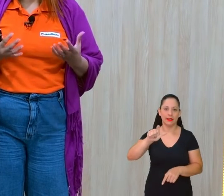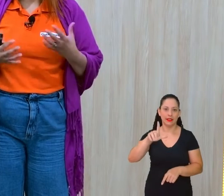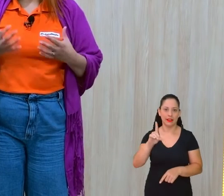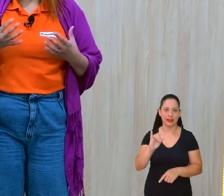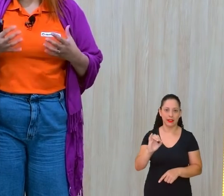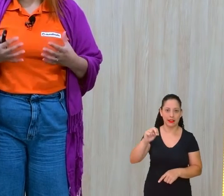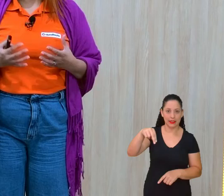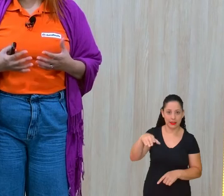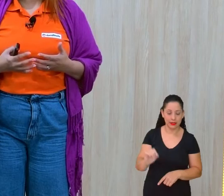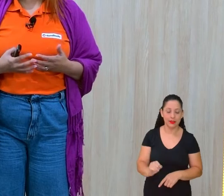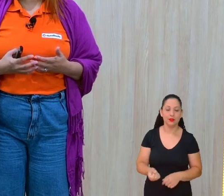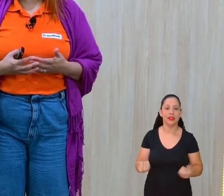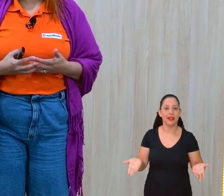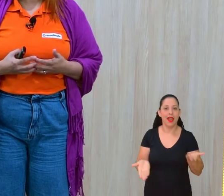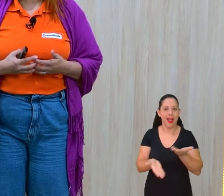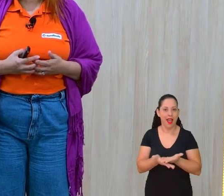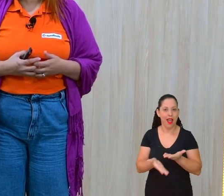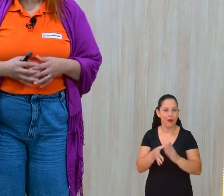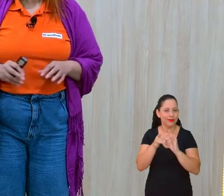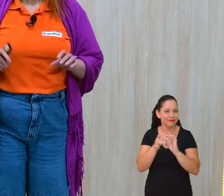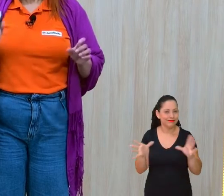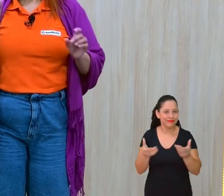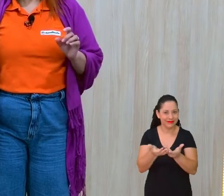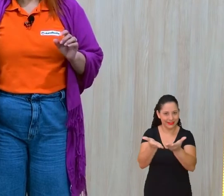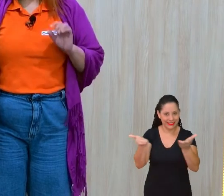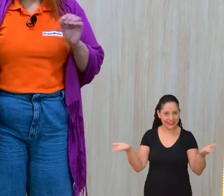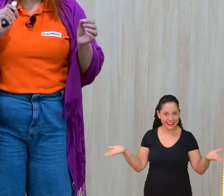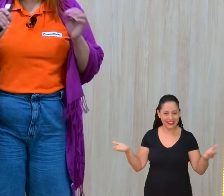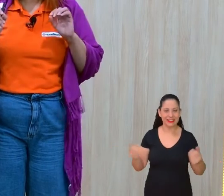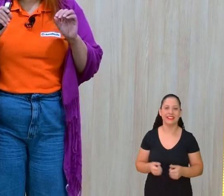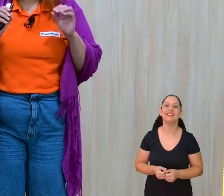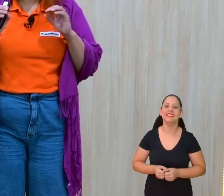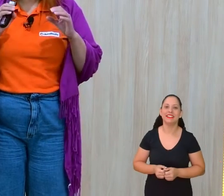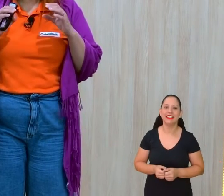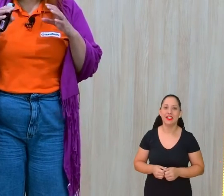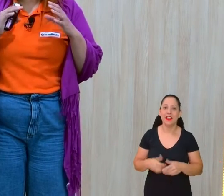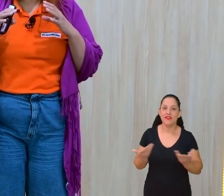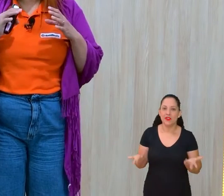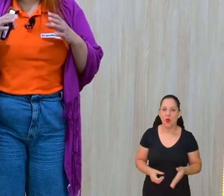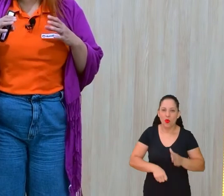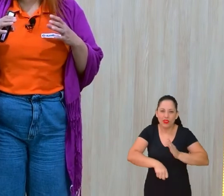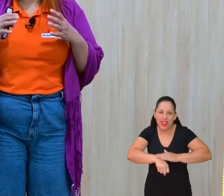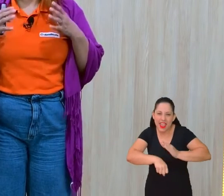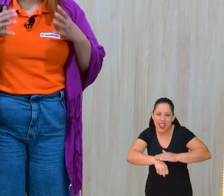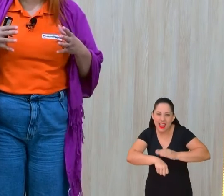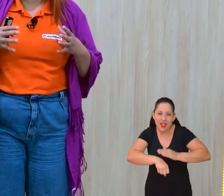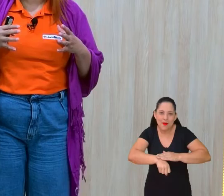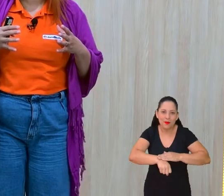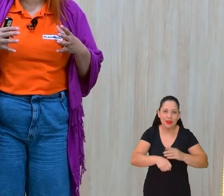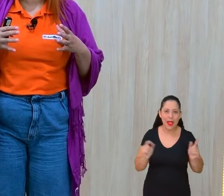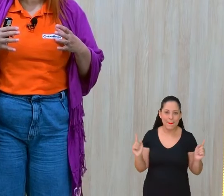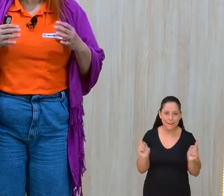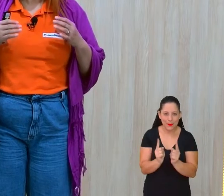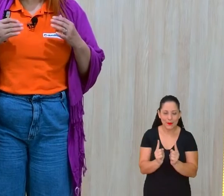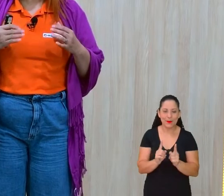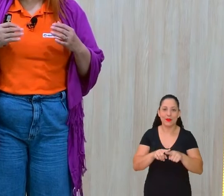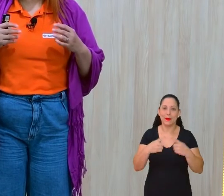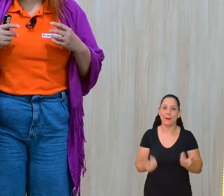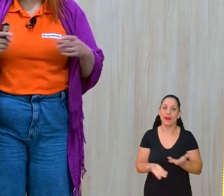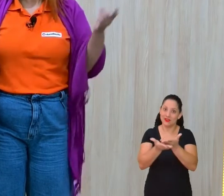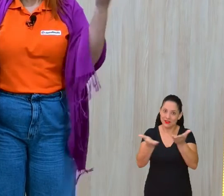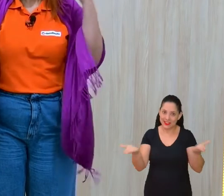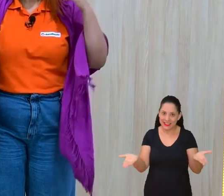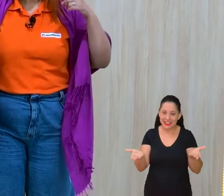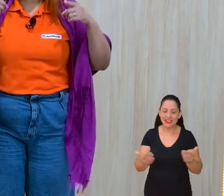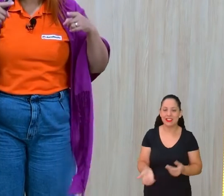que possibilitaram essa aula acontecer, tá? Ficou bem, bem apertadinho porque o nosso tempo é pouco, mas espero que